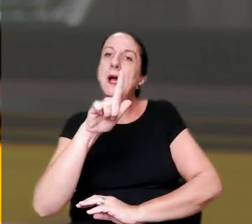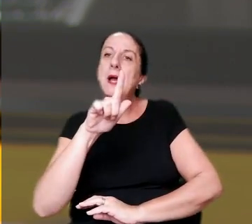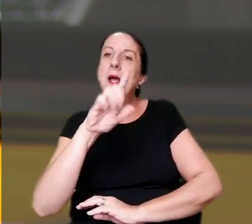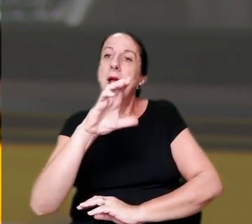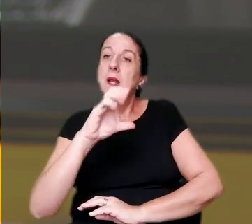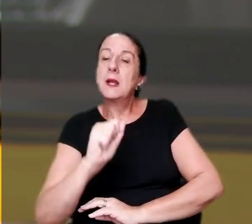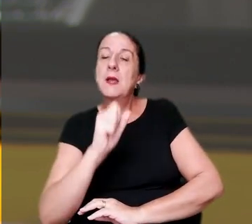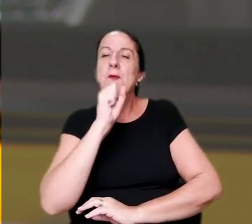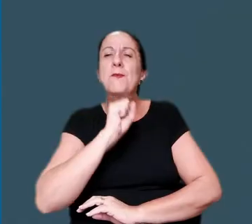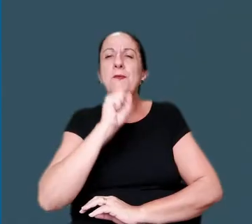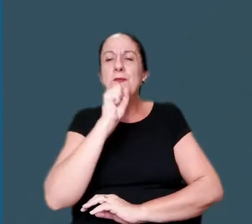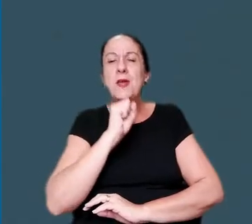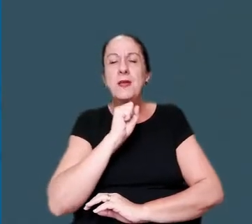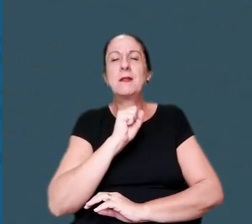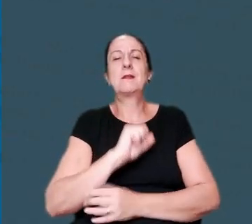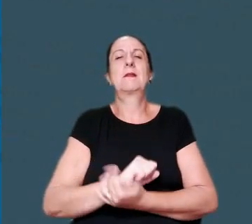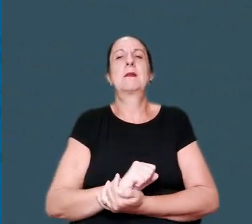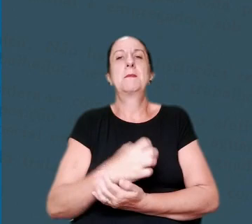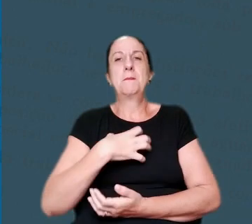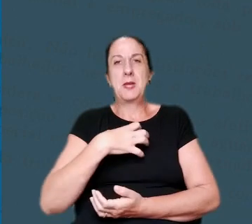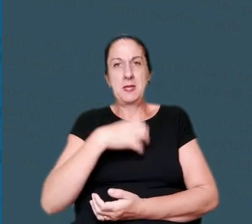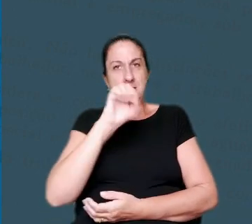chamada Taperoá.